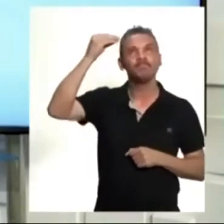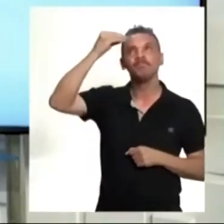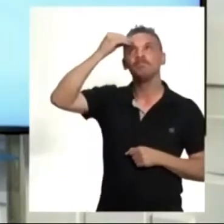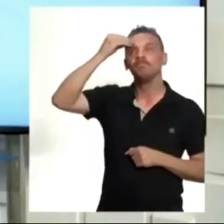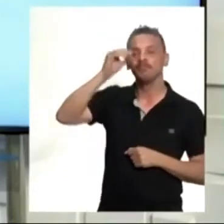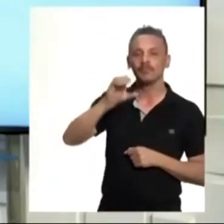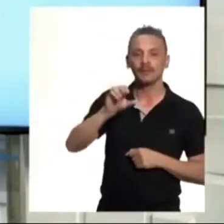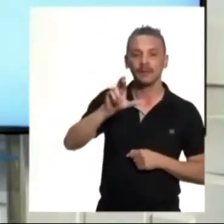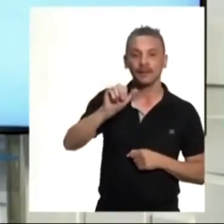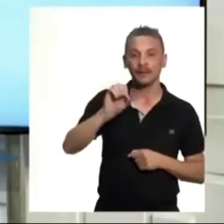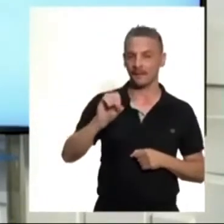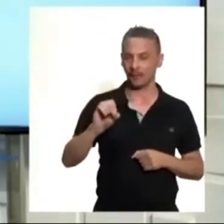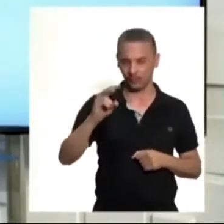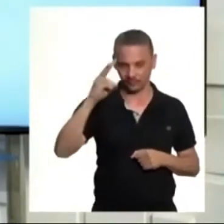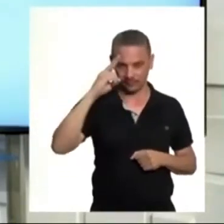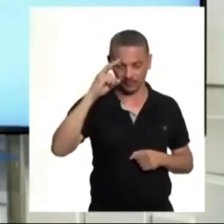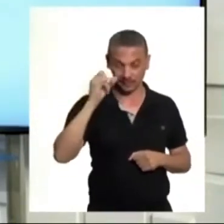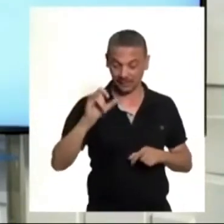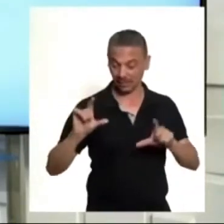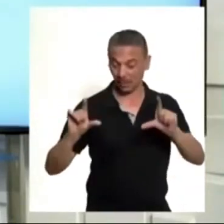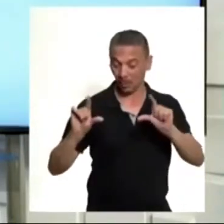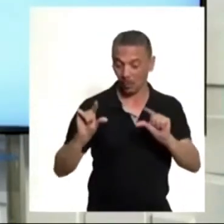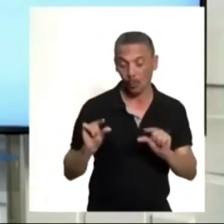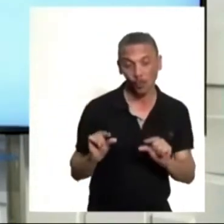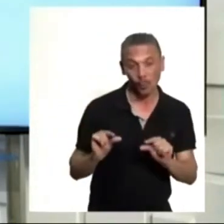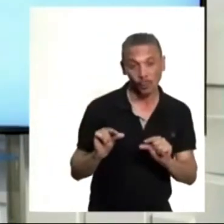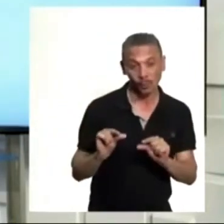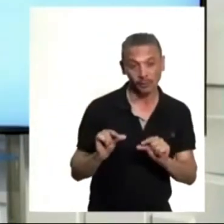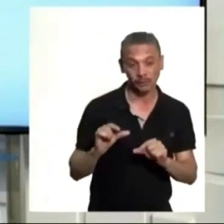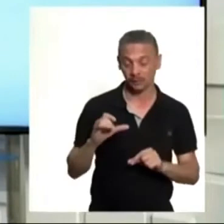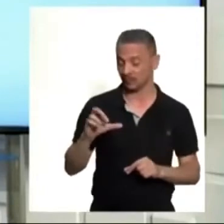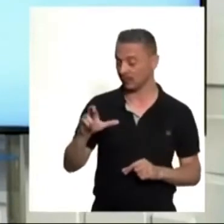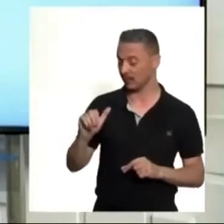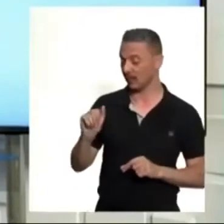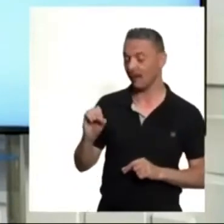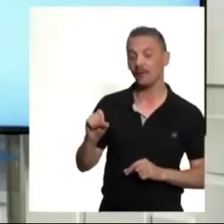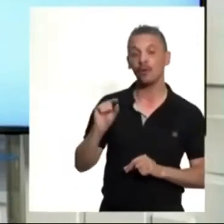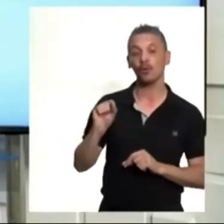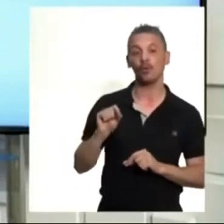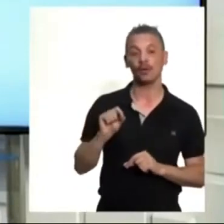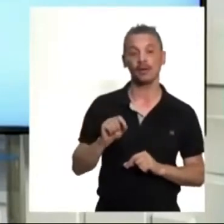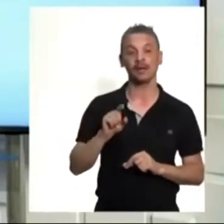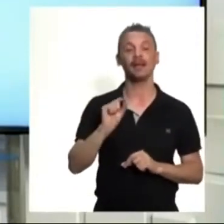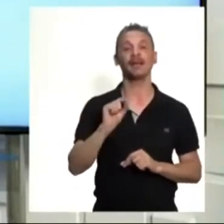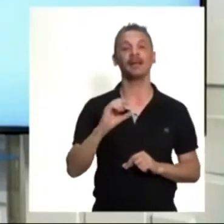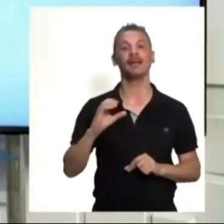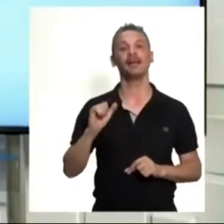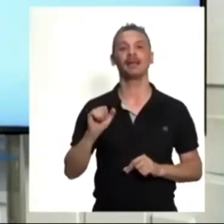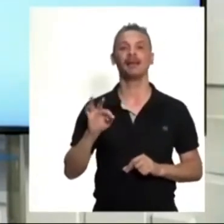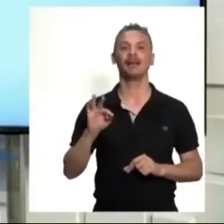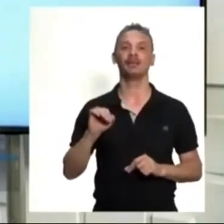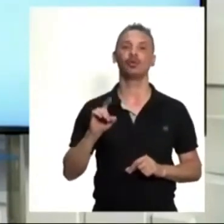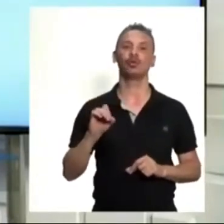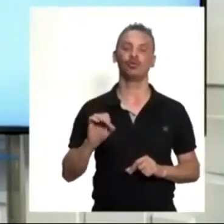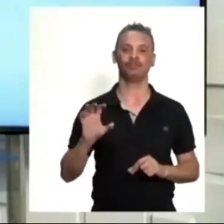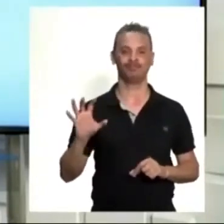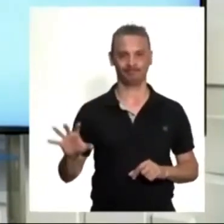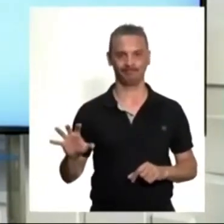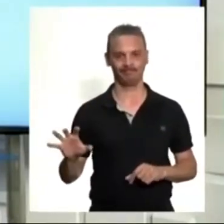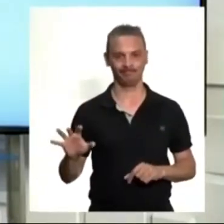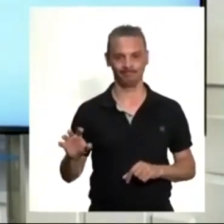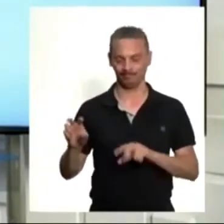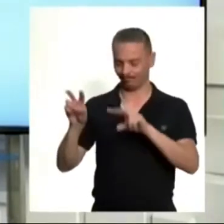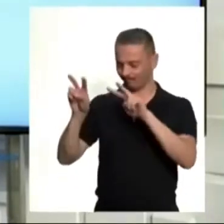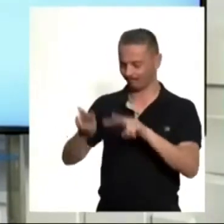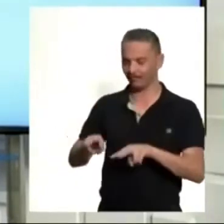que eu falei? Se ele vai sofrer redução, no Kral ele é quem? Ele é o cátodo. Então eu já descubro, só olhando por